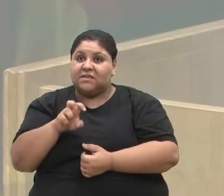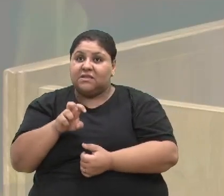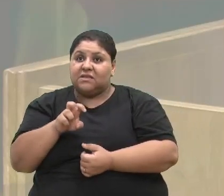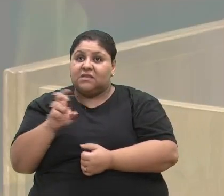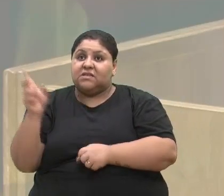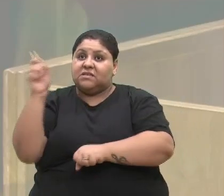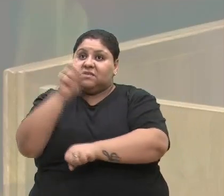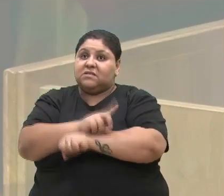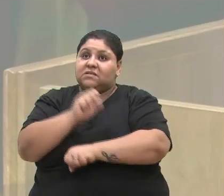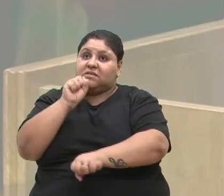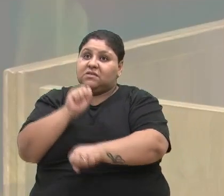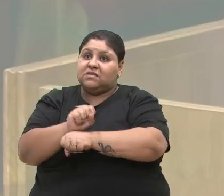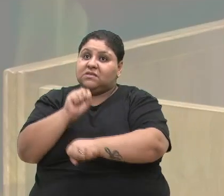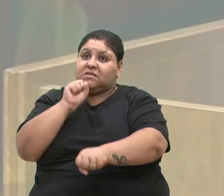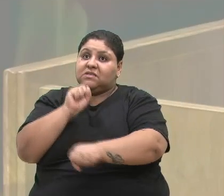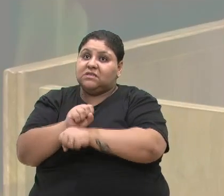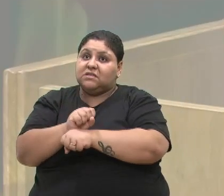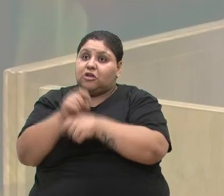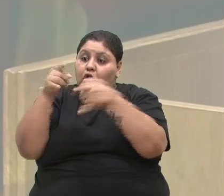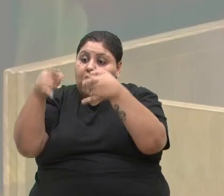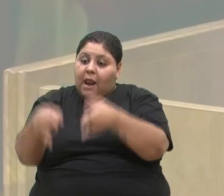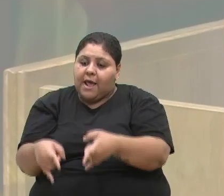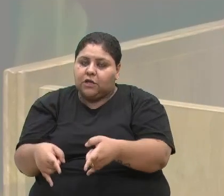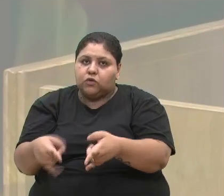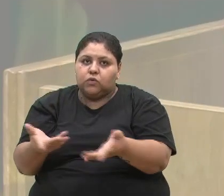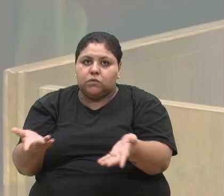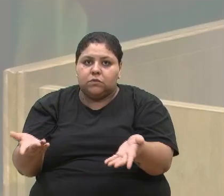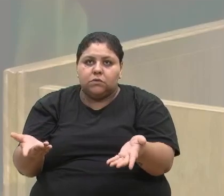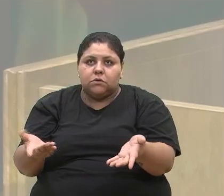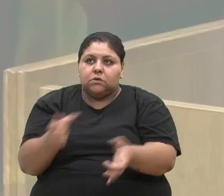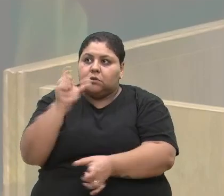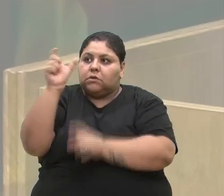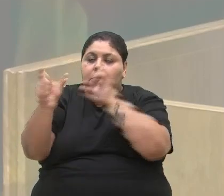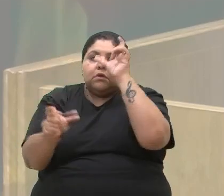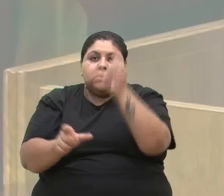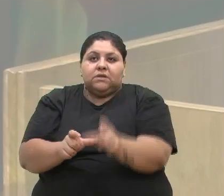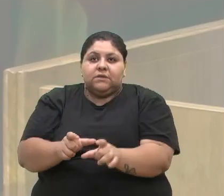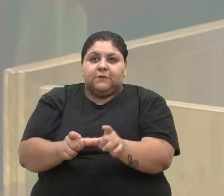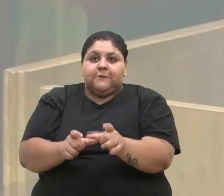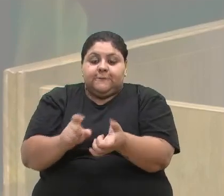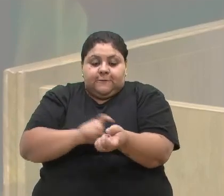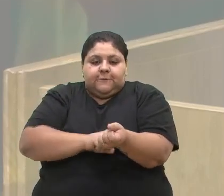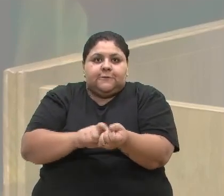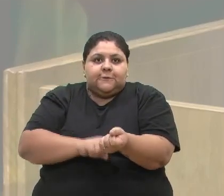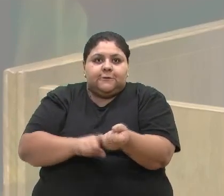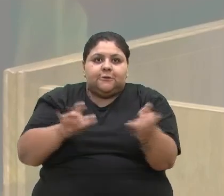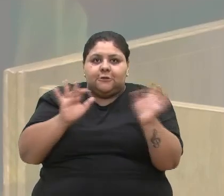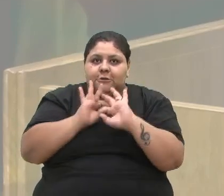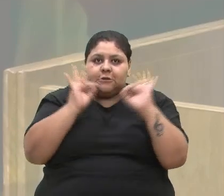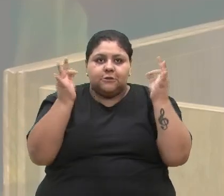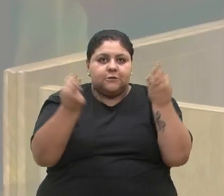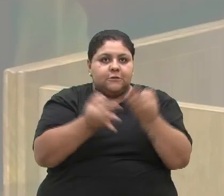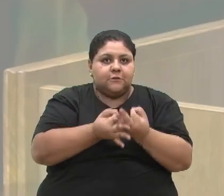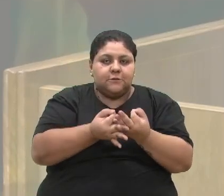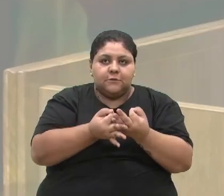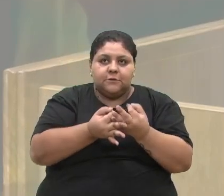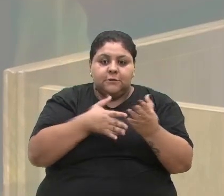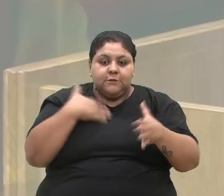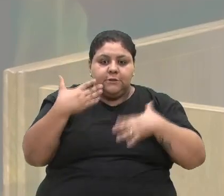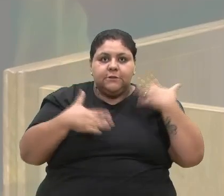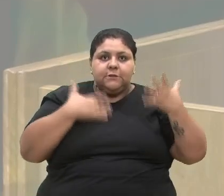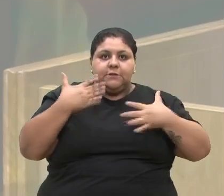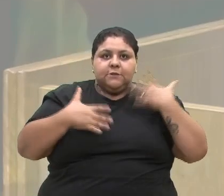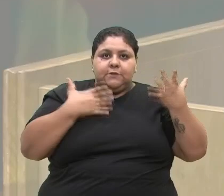UPA Central e na UPA Zona Norte. As pessoas estão angustiadas, famílias estão desesperadas e